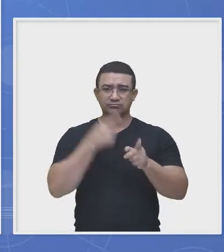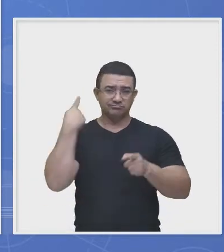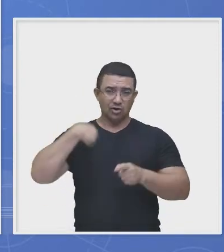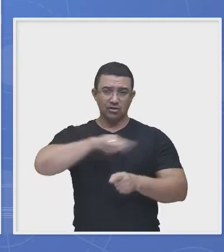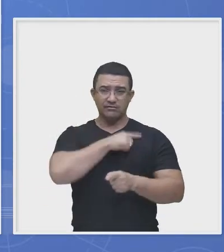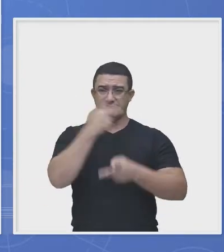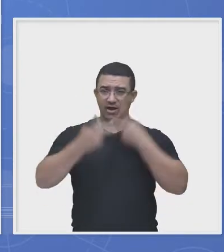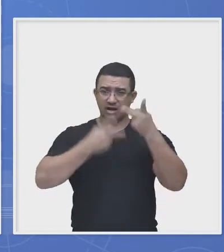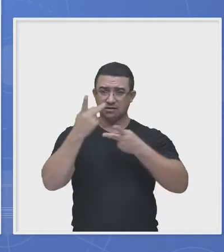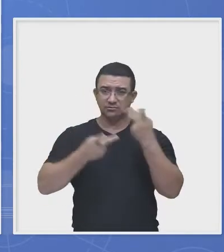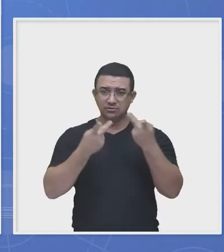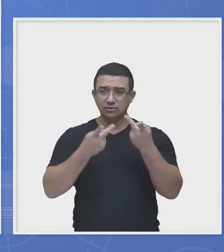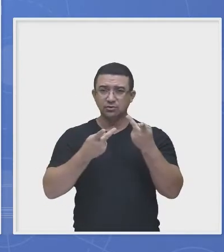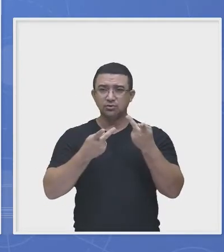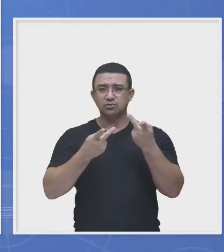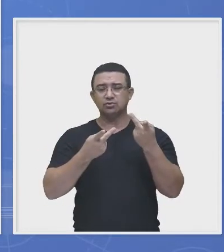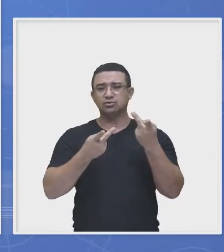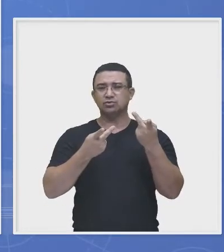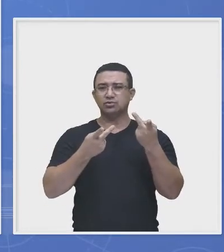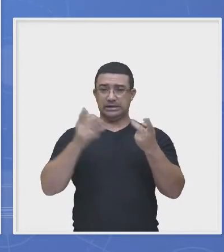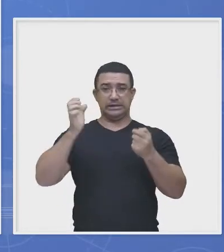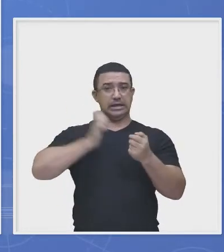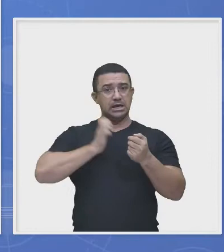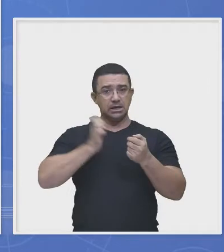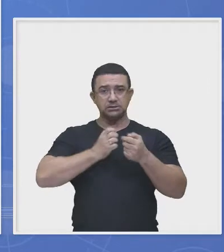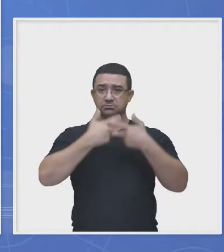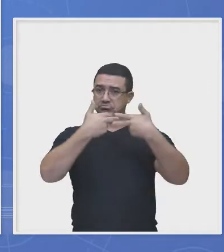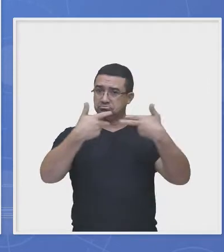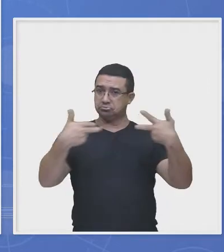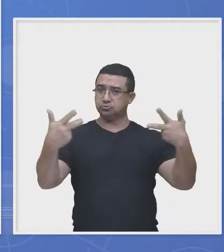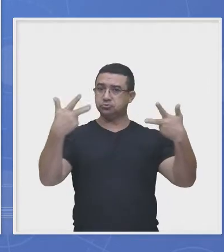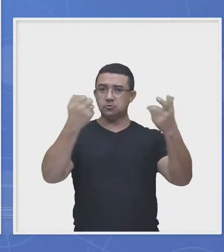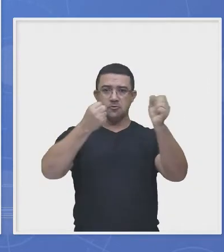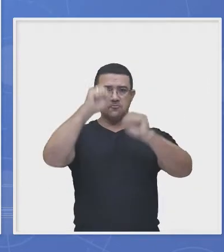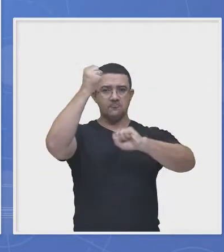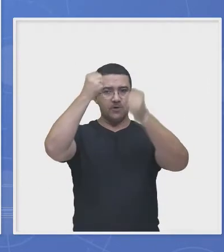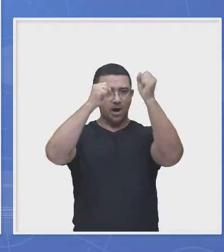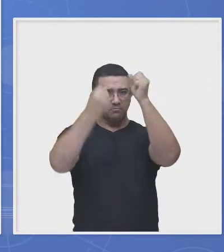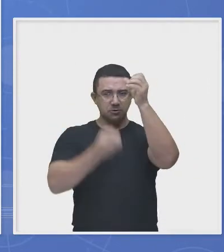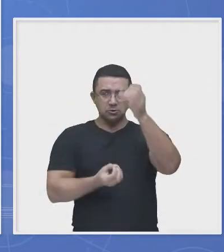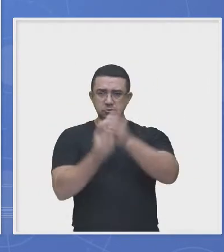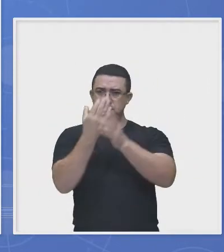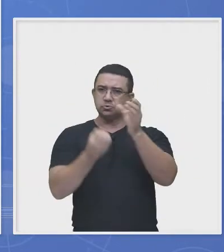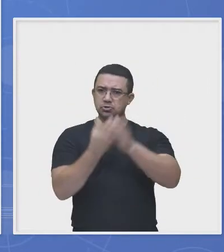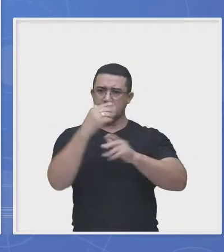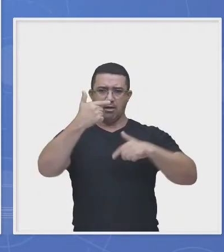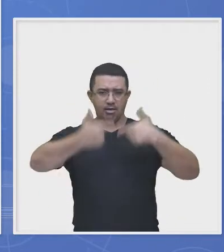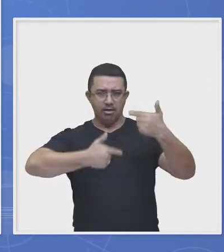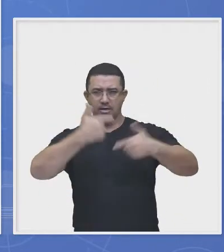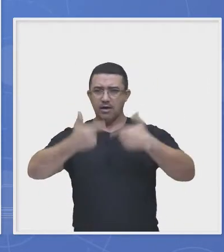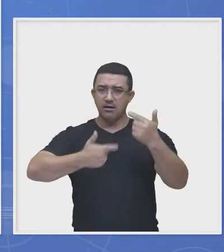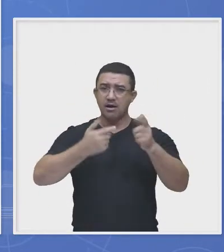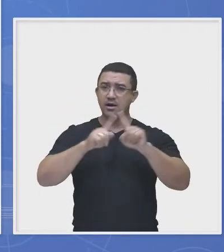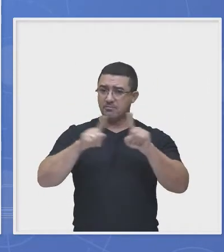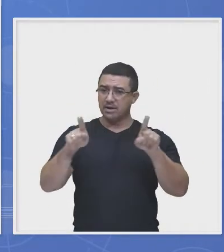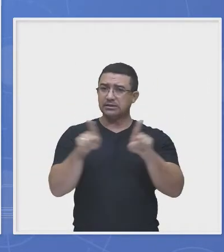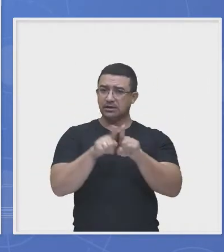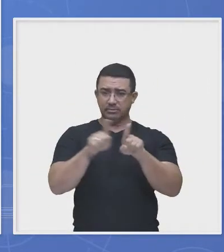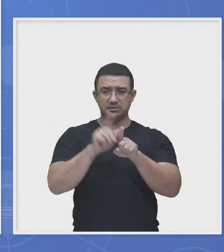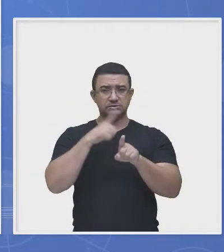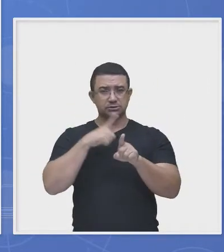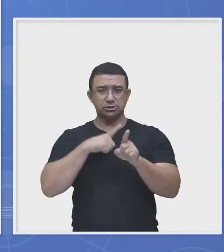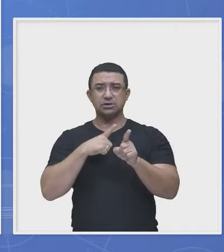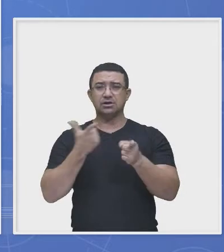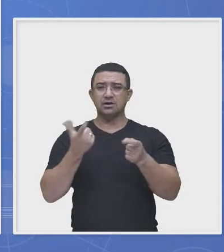uma industrialização, riquezas que estavam sendo geradas, empregos, né? Nós também tínhamos um momento